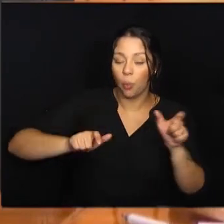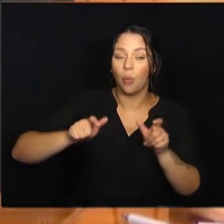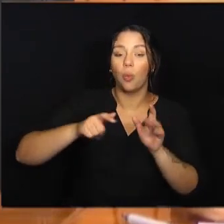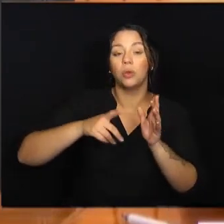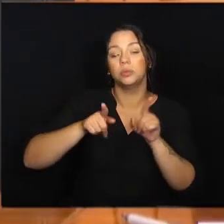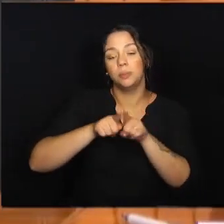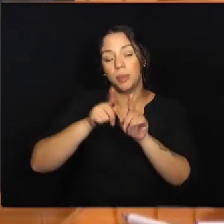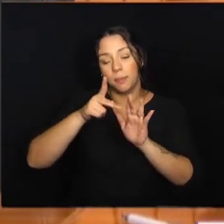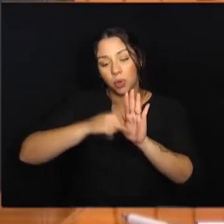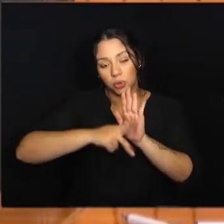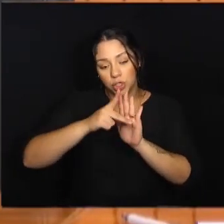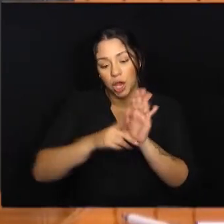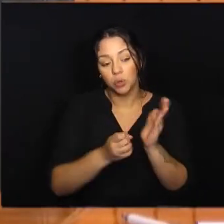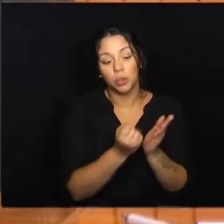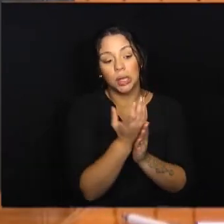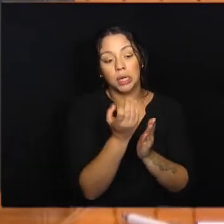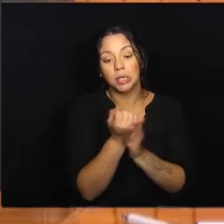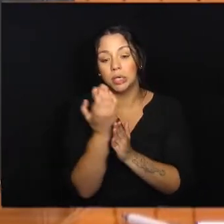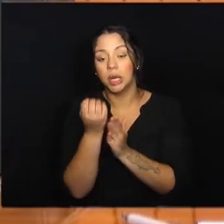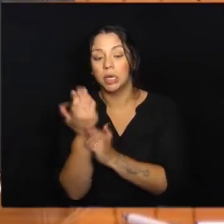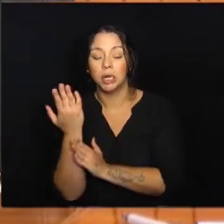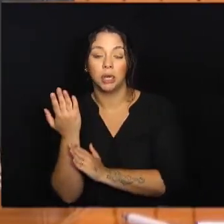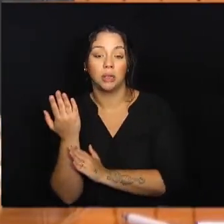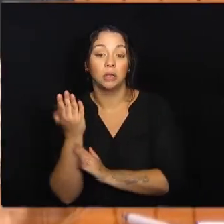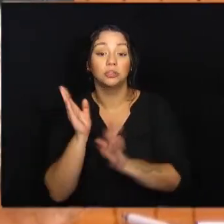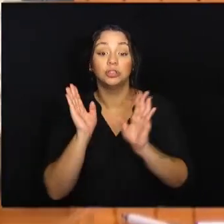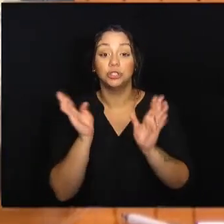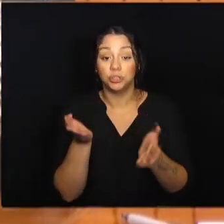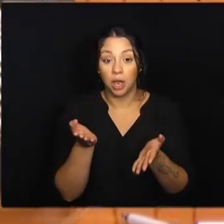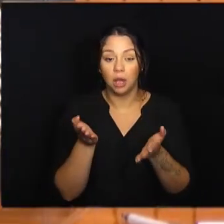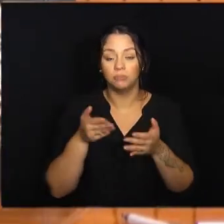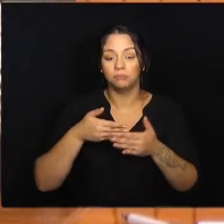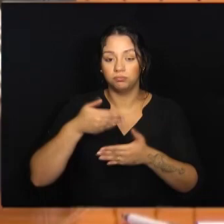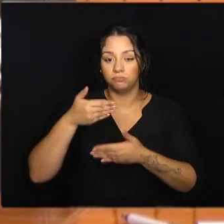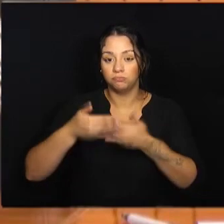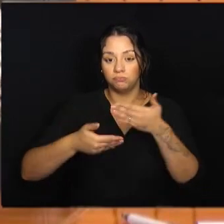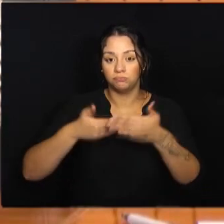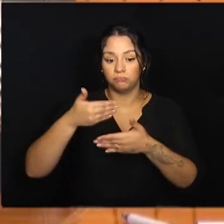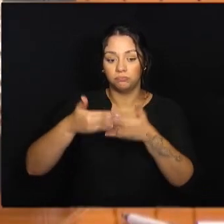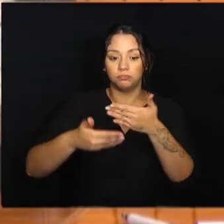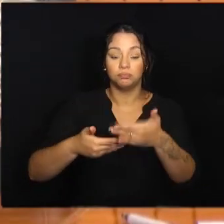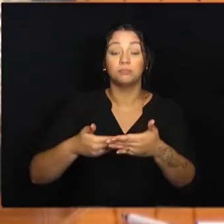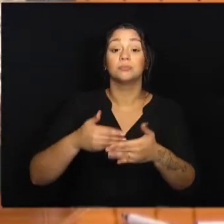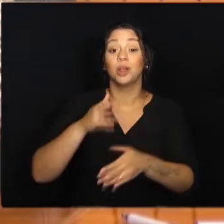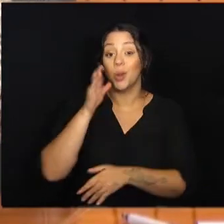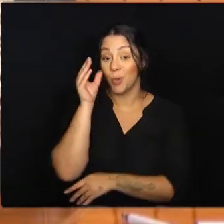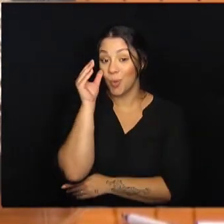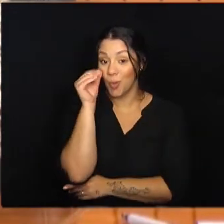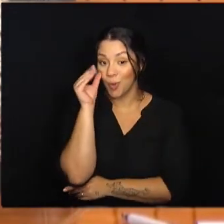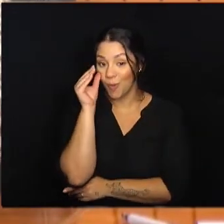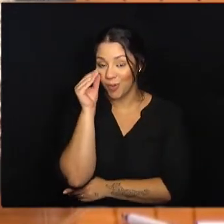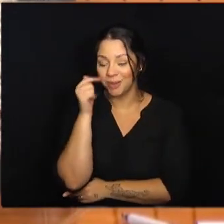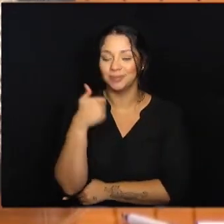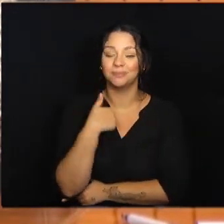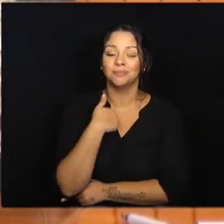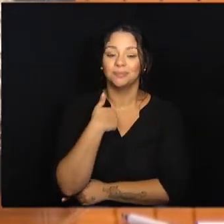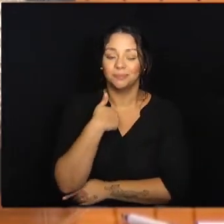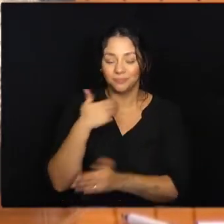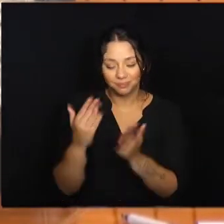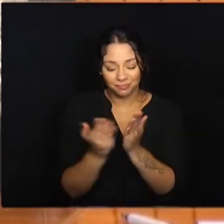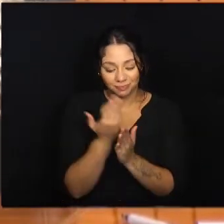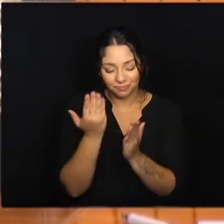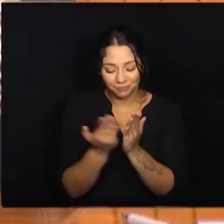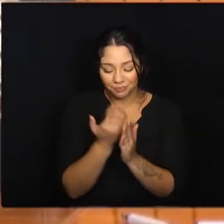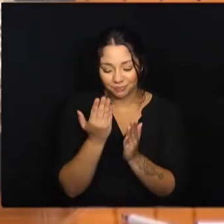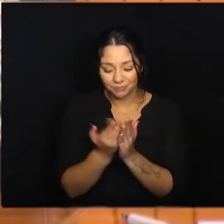projetos, e ele já está em pleno curso. Eu até, por curiosidade, trouxe um pouquinho uma